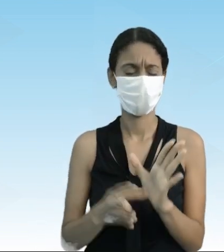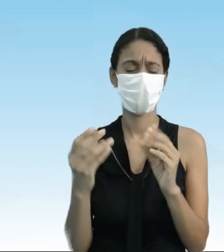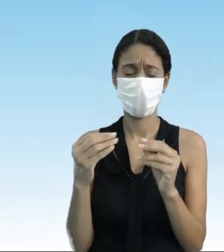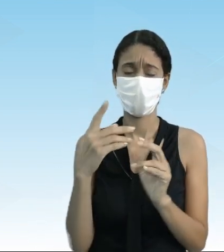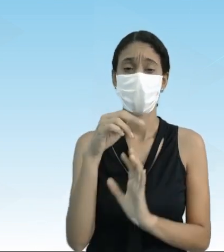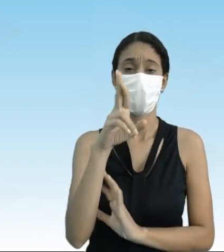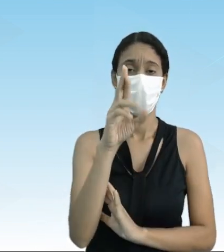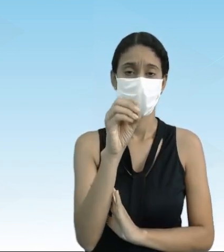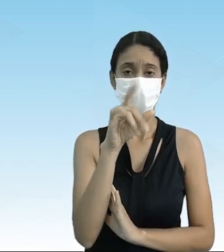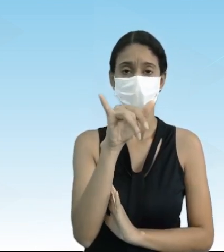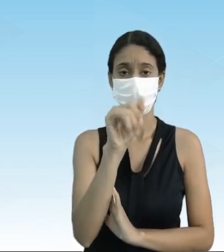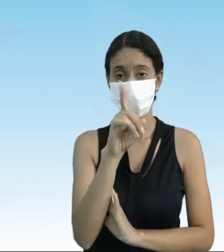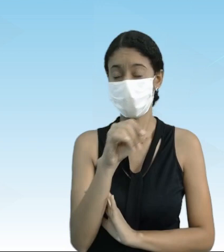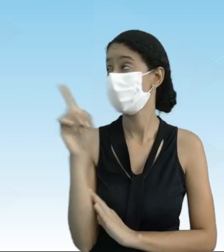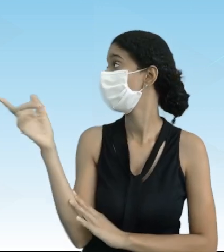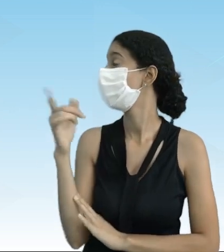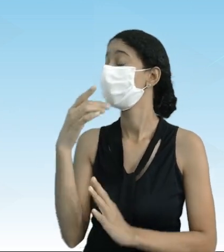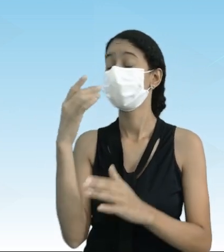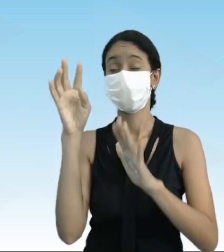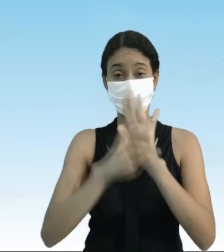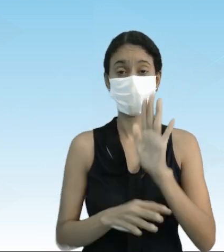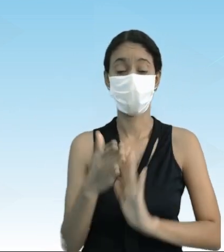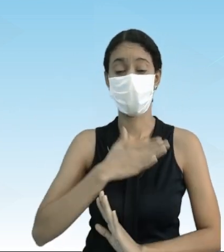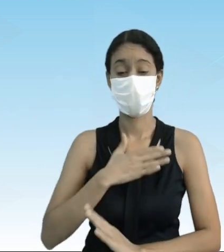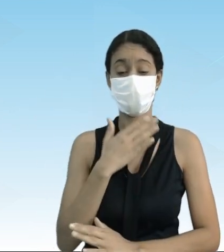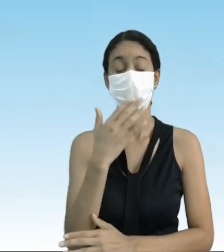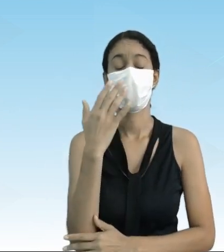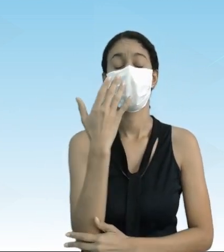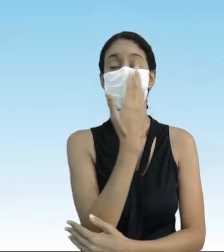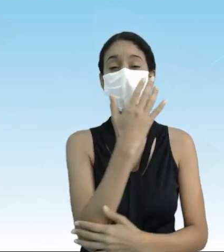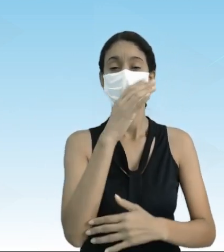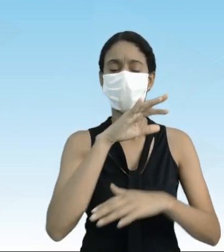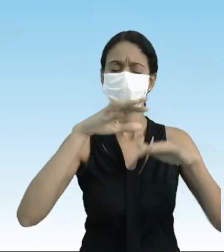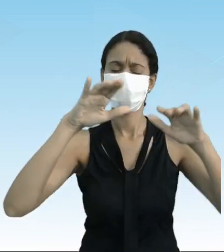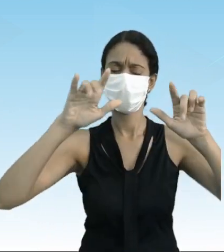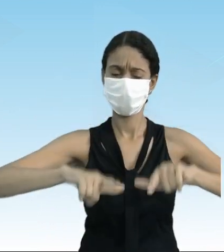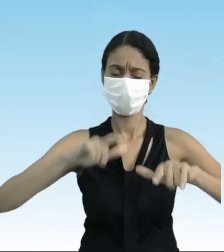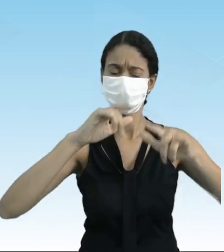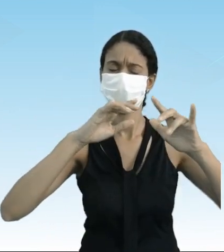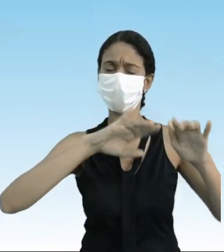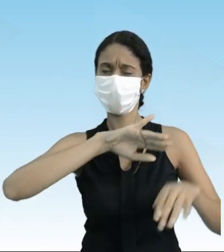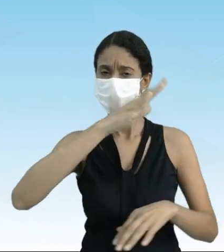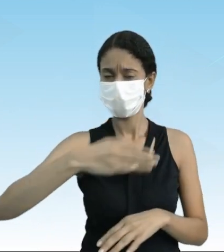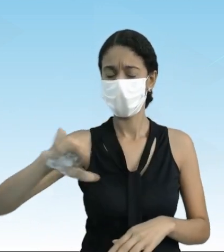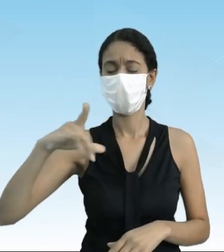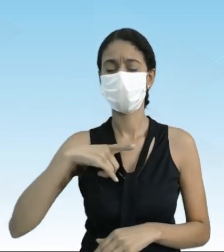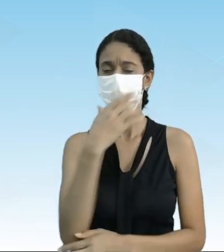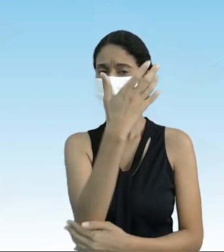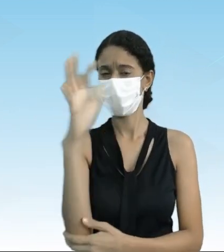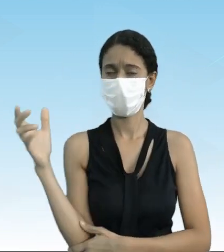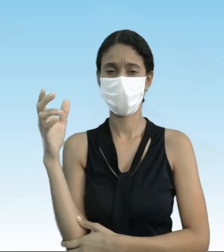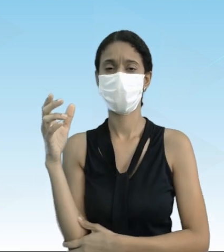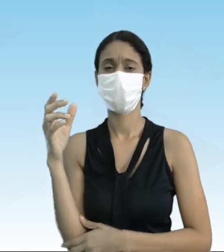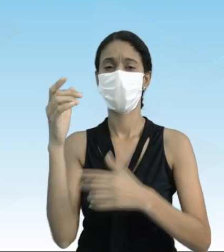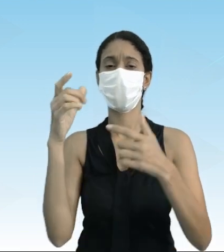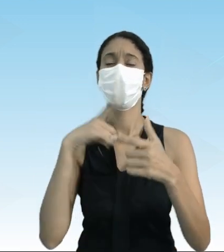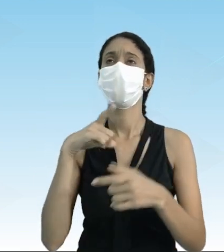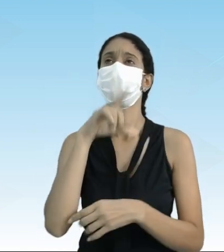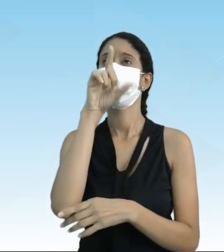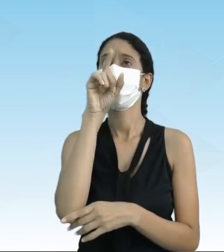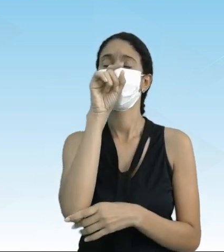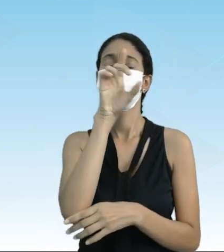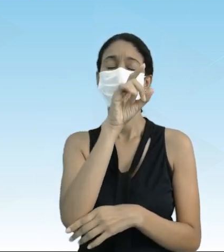apresentação, certo? De um determinado conhecimento. Então aqui, eu gostaria que vocês, agora um exercício, olhassem